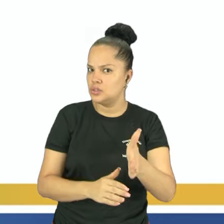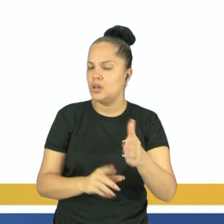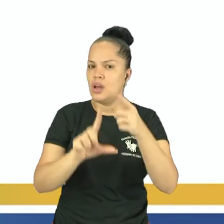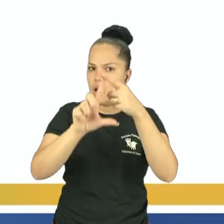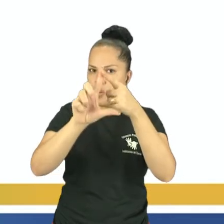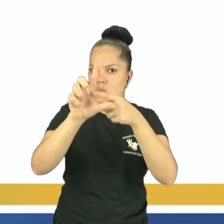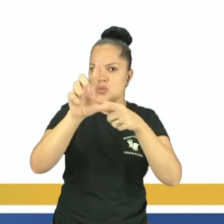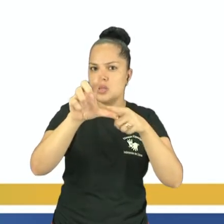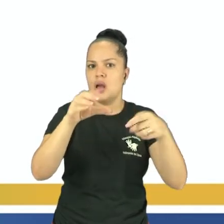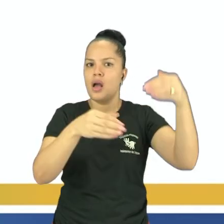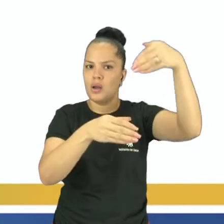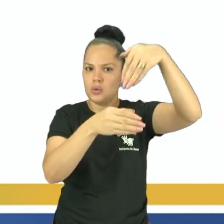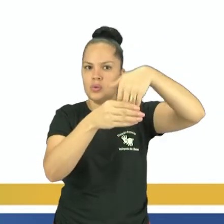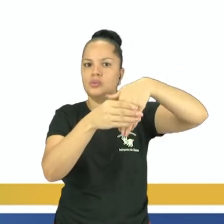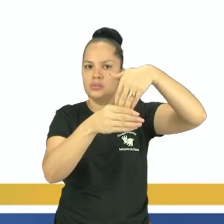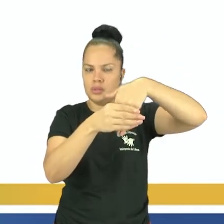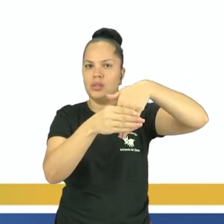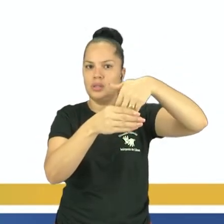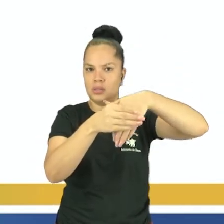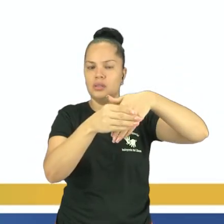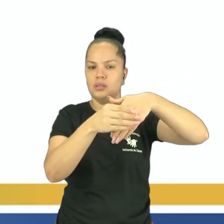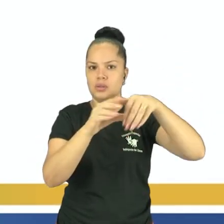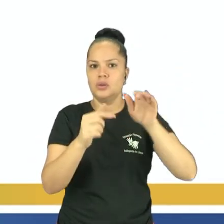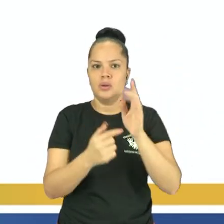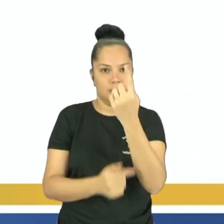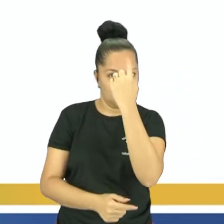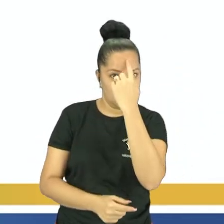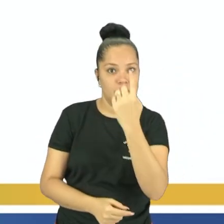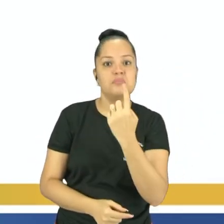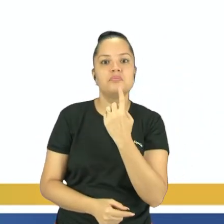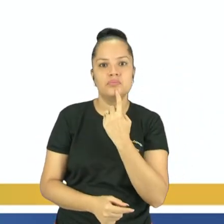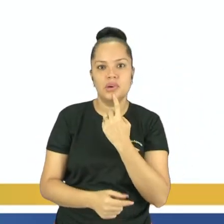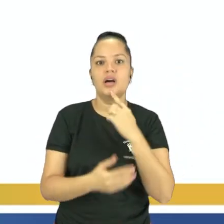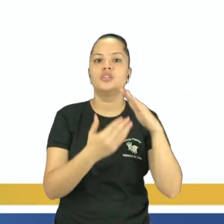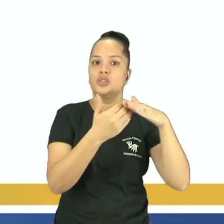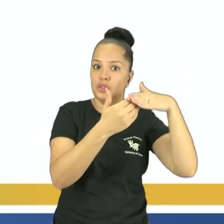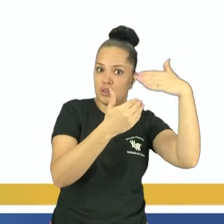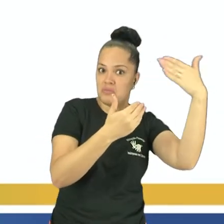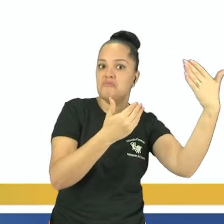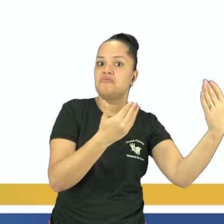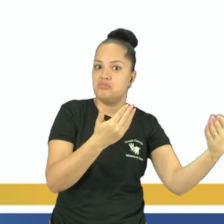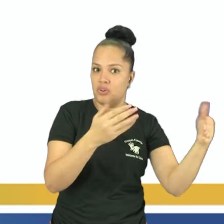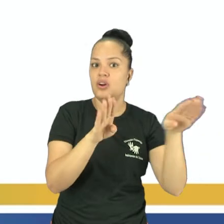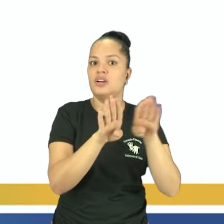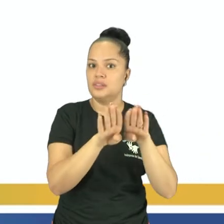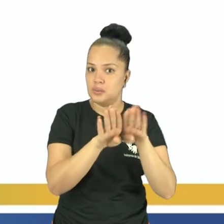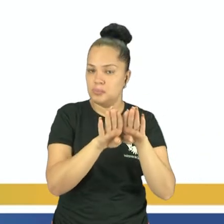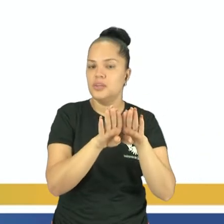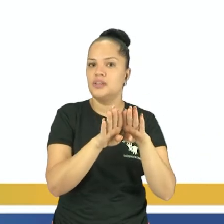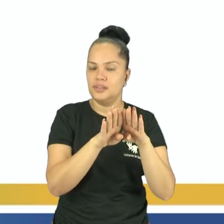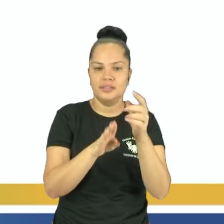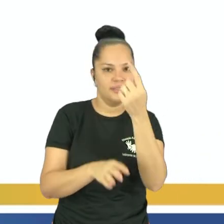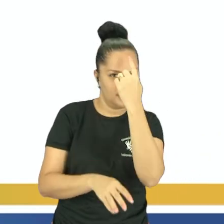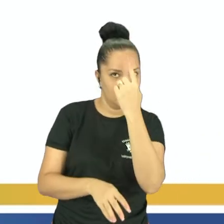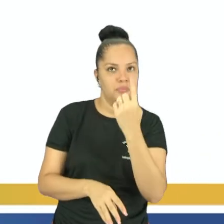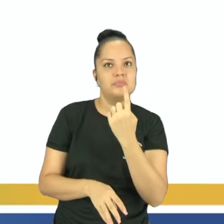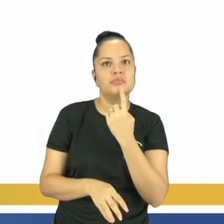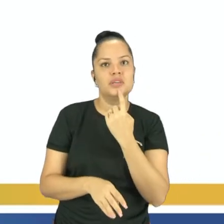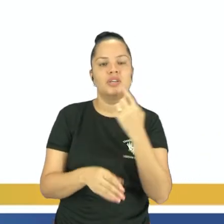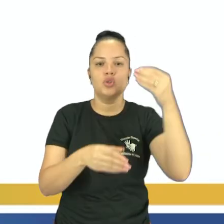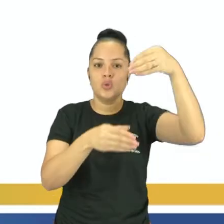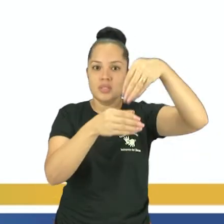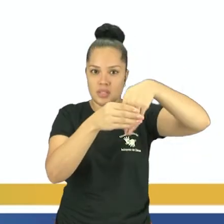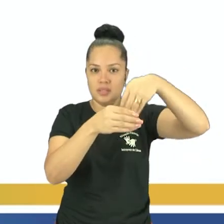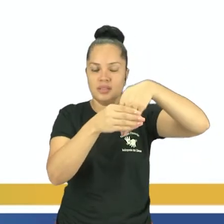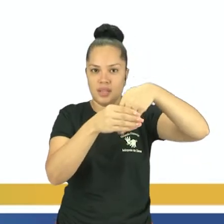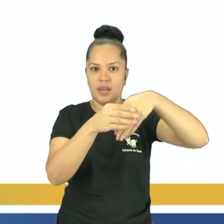ângulos internos aí, né, eles correspondem, porque nós temos ângulos internos e ângulos externos, né? Os ângulos internos, gente,